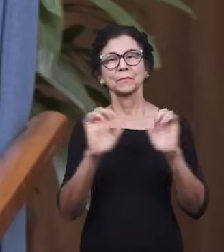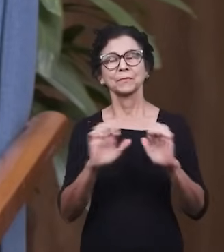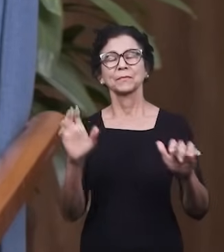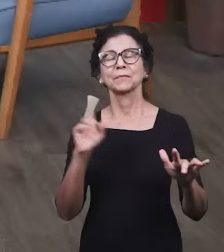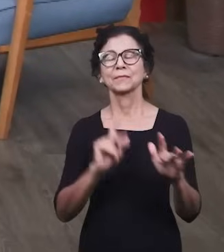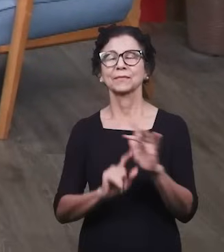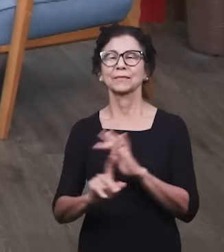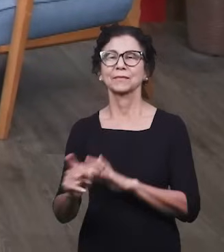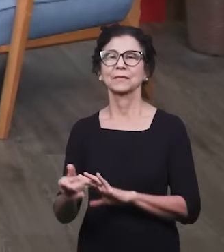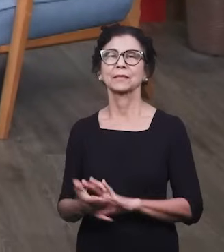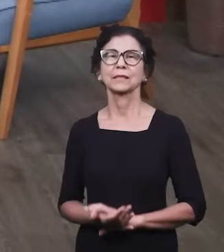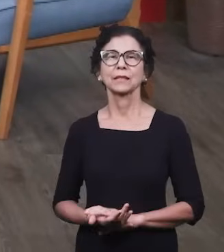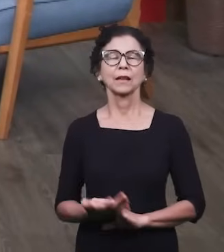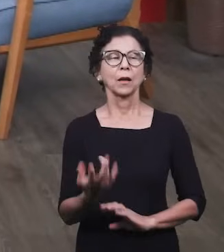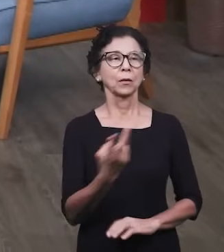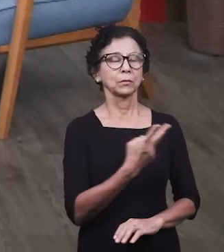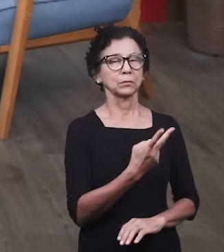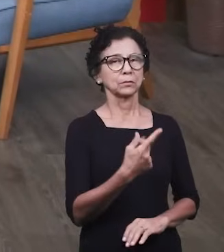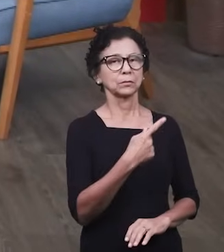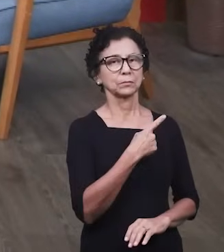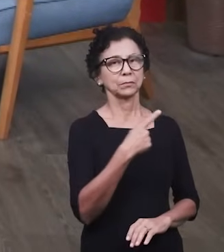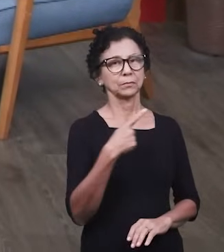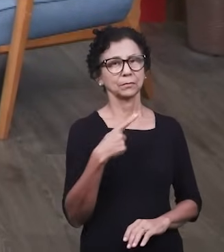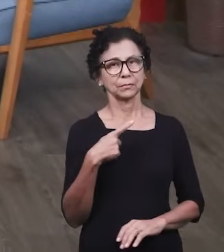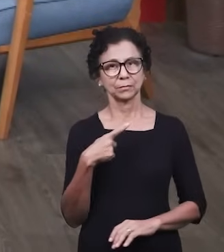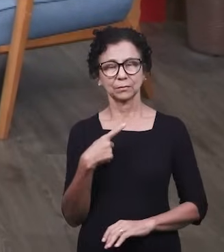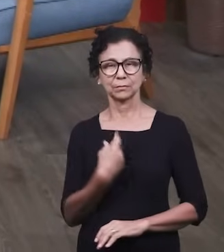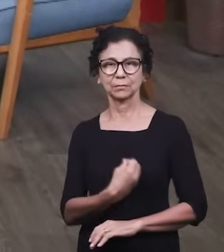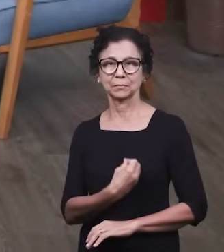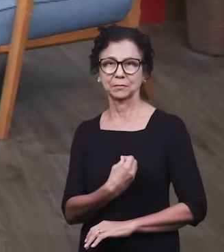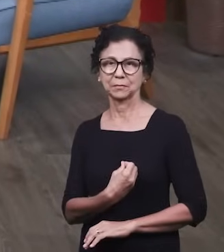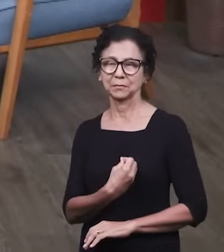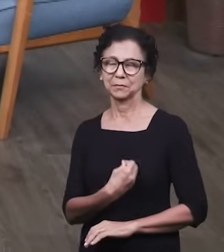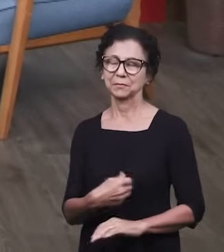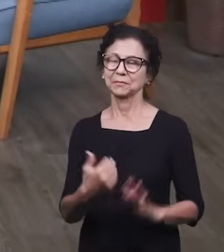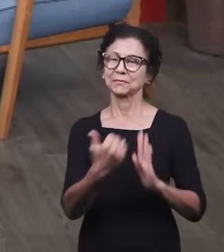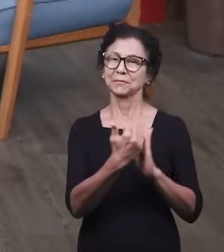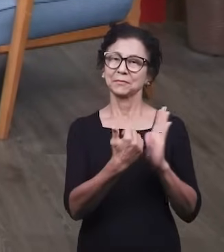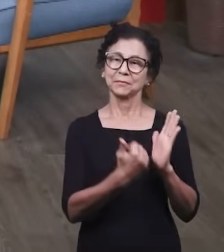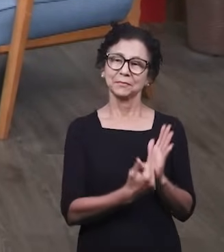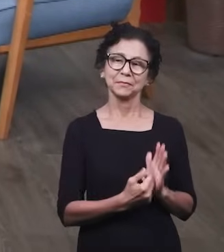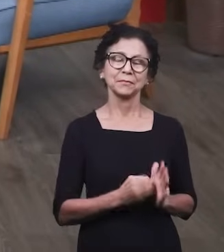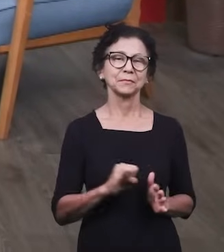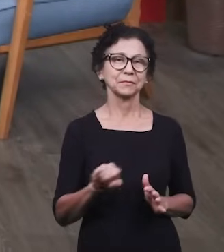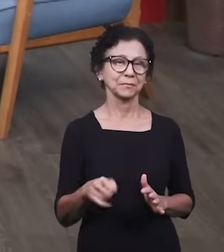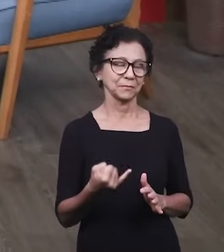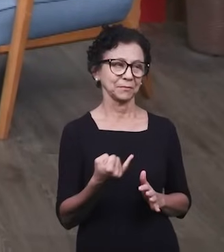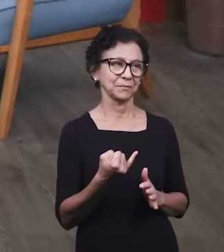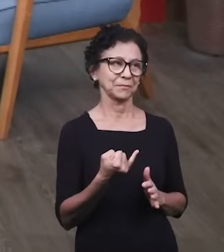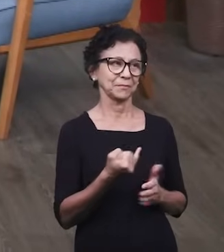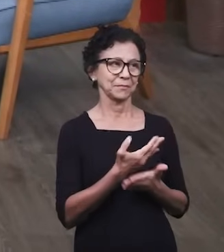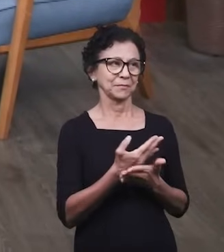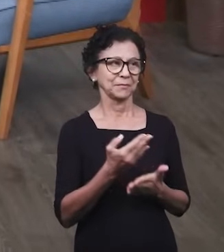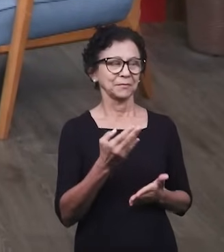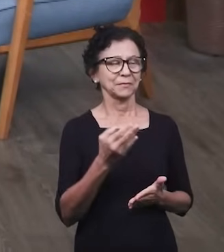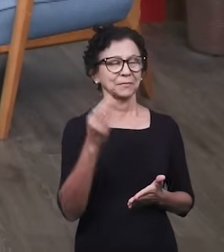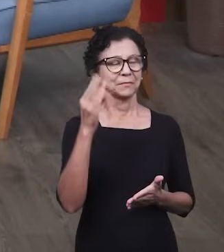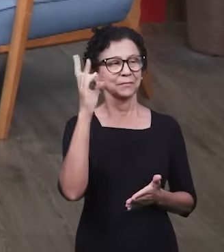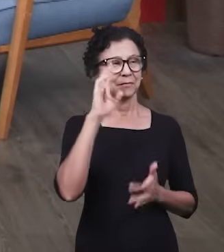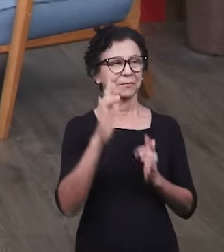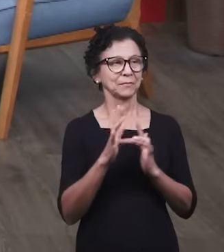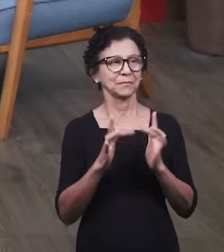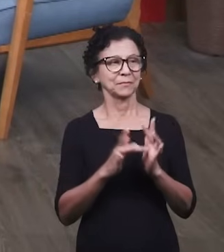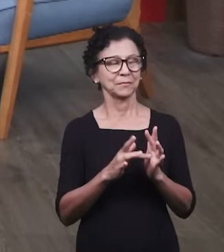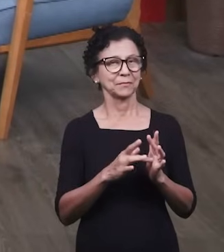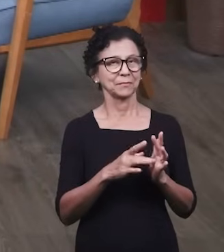Evangelho Eterno. E aqui estamos os pastores hoje para esta edição do programa. Eu já vou aproveitar e fazer a saudação. Pastor Daniel Moreira, Pai do Senhor. Pai